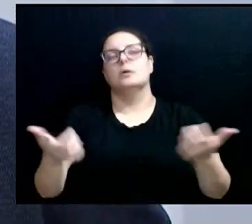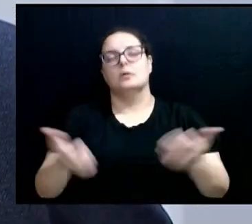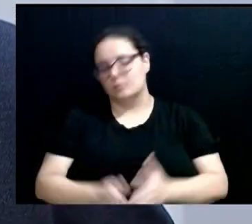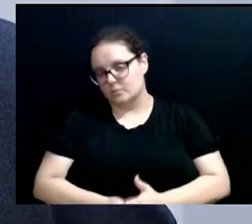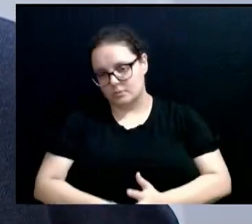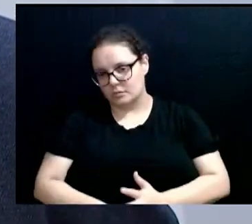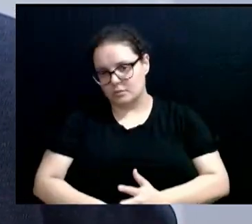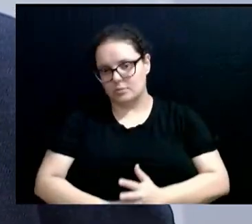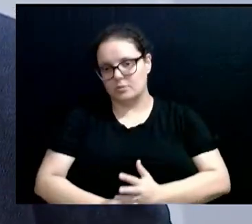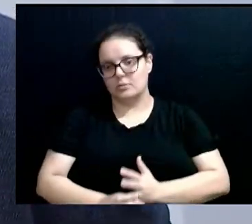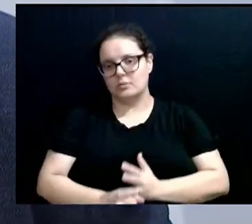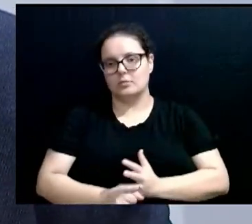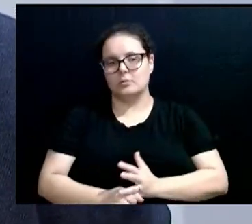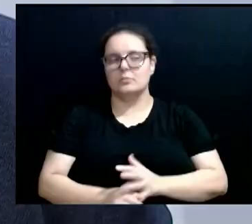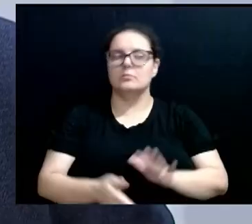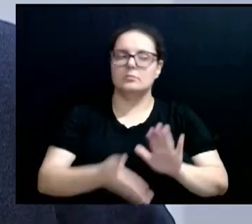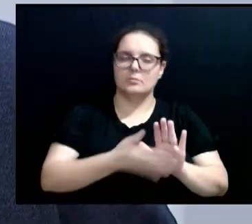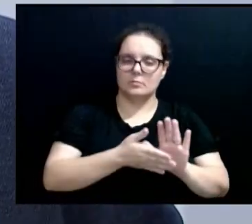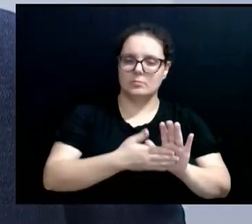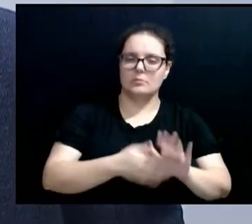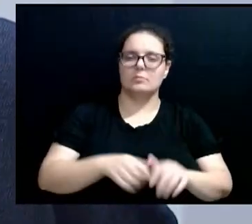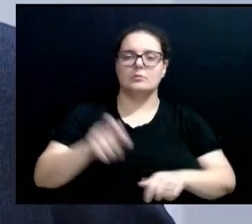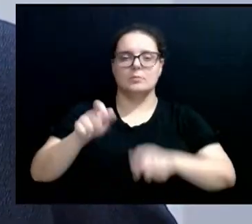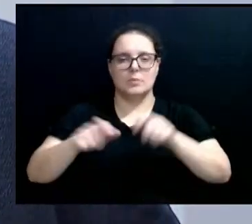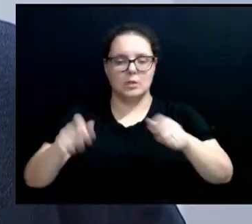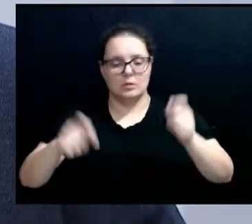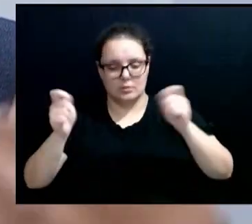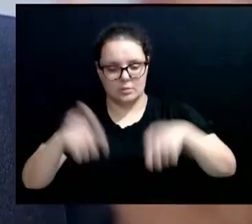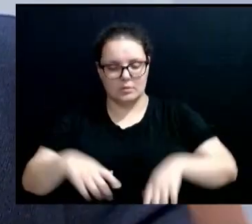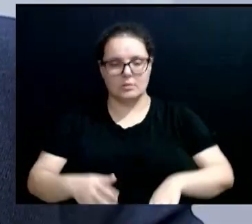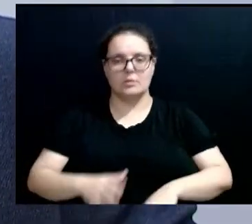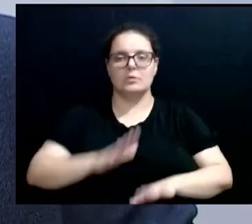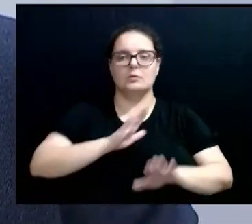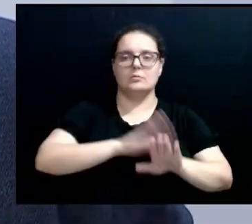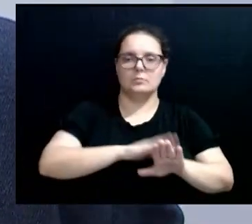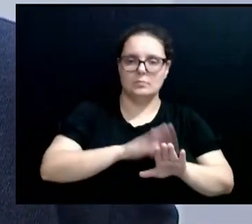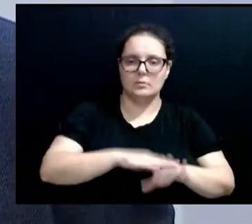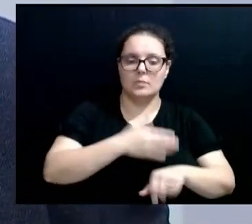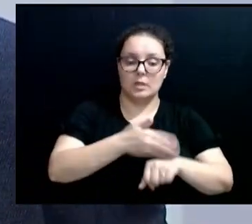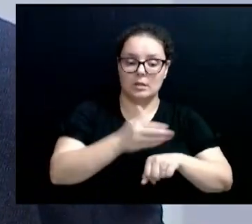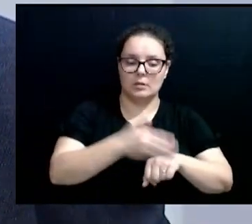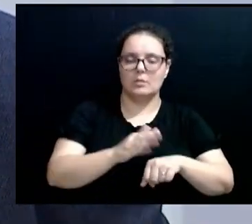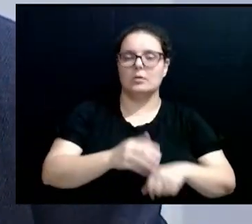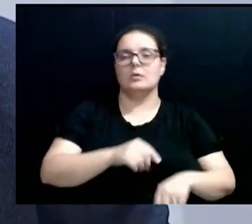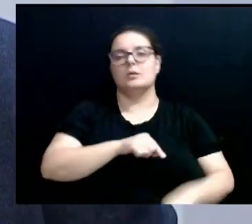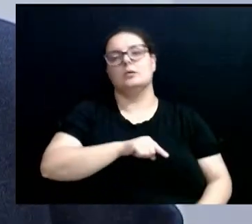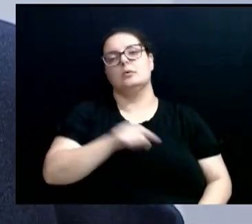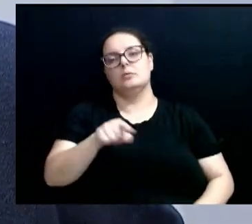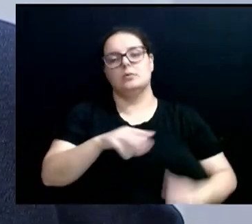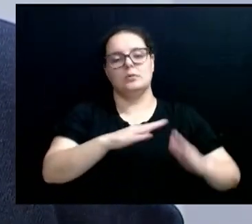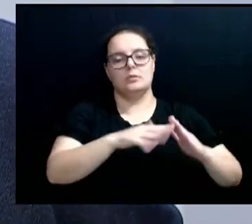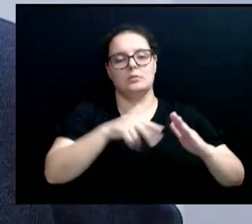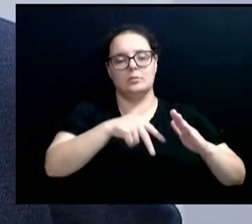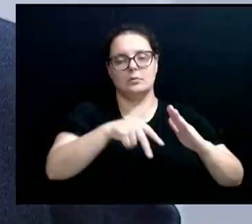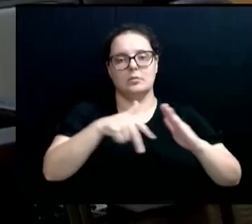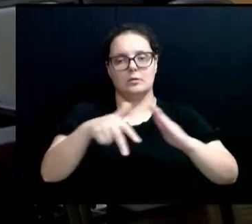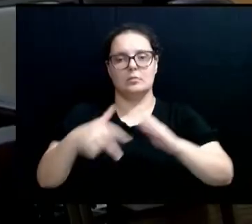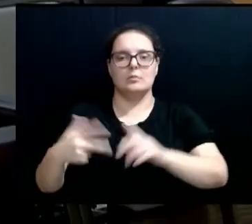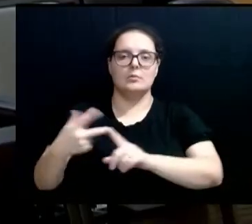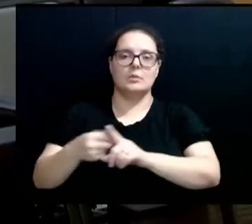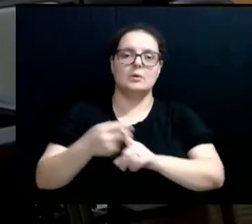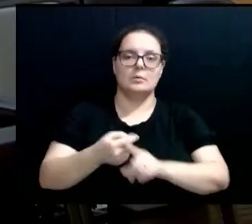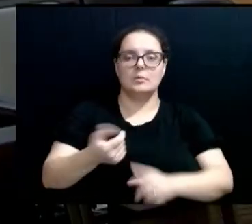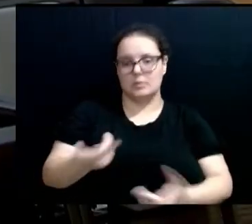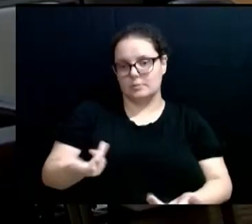pessoas capacitadas, treinadas, que se desloquem até os domicílios dessas pessoas para que elas possam ser vacinadas.